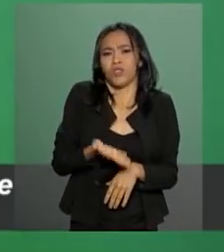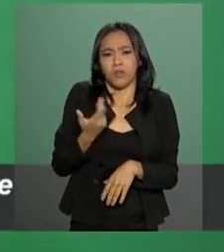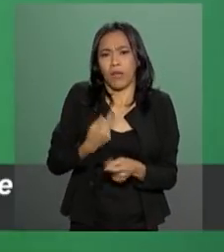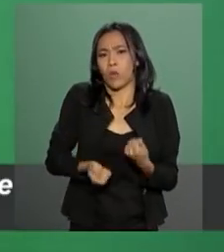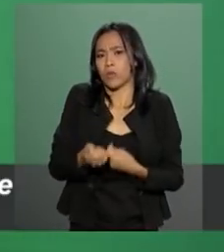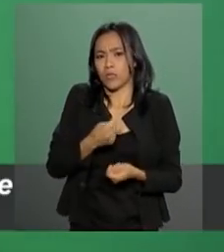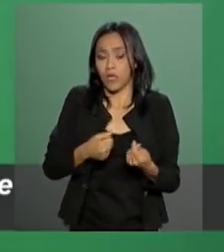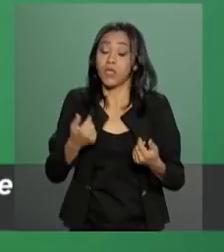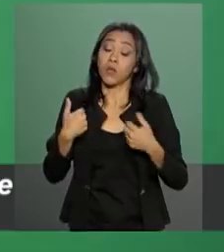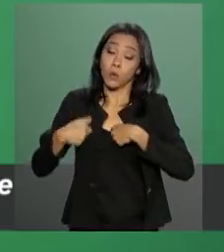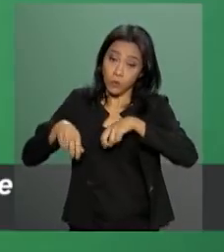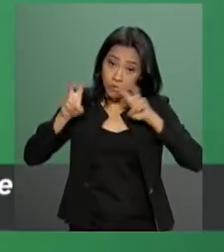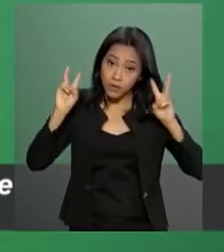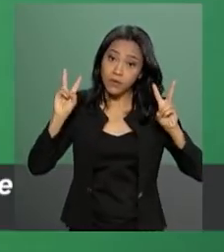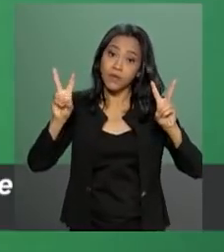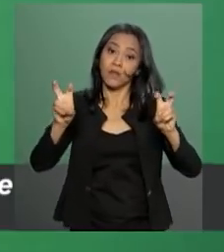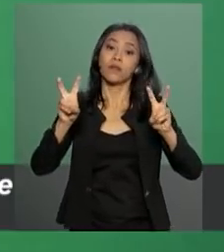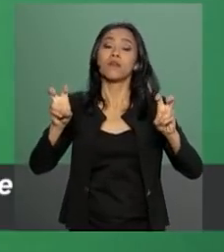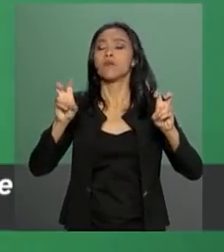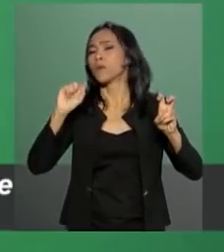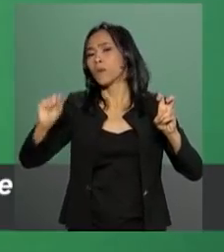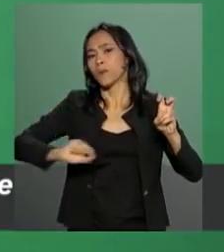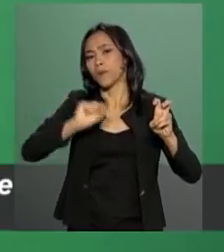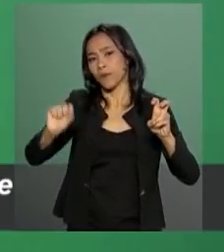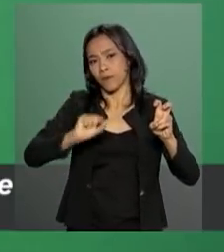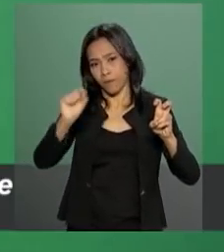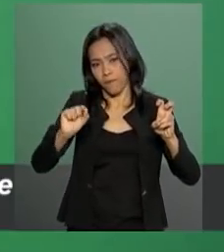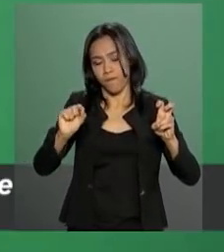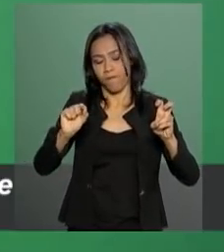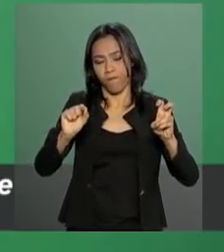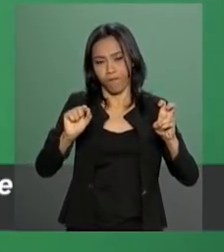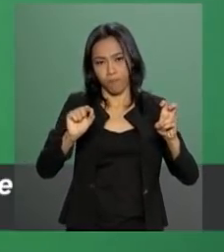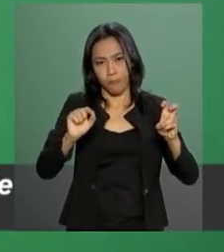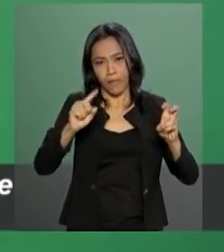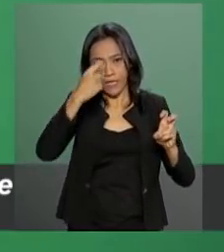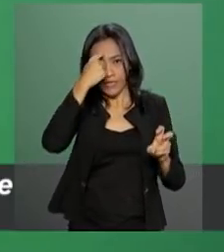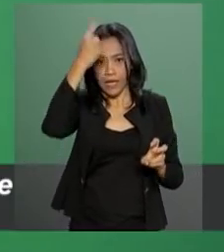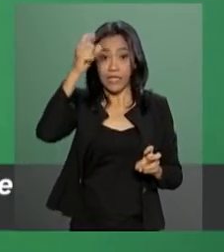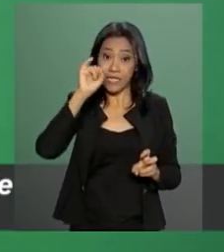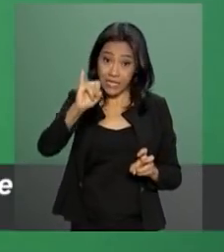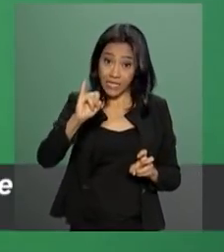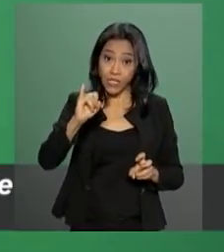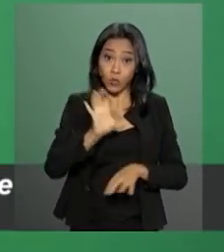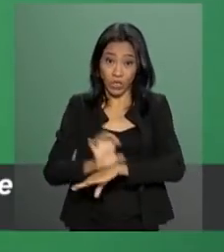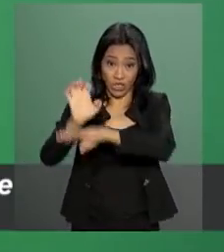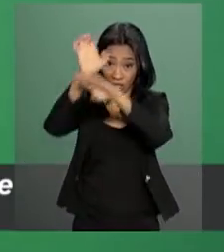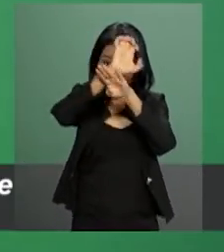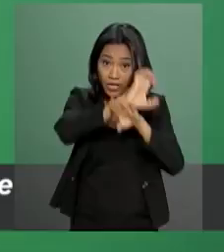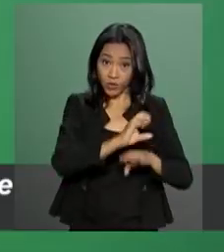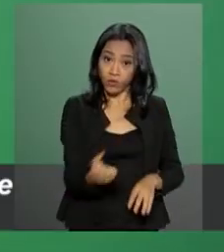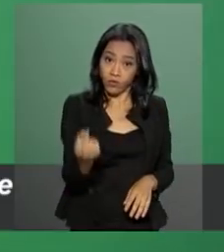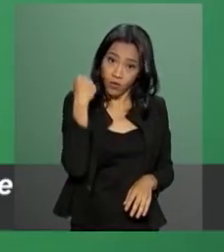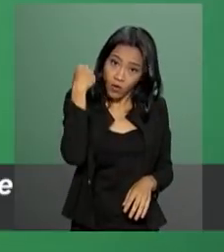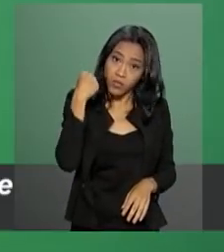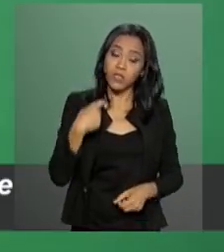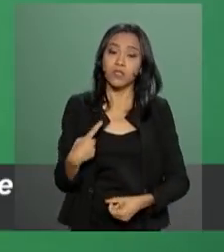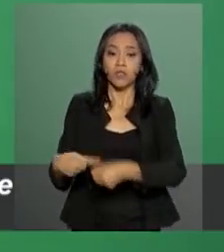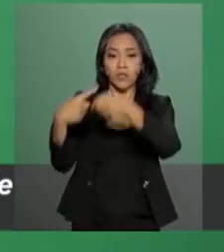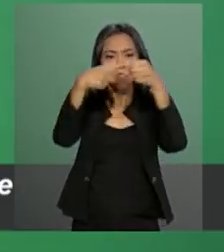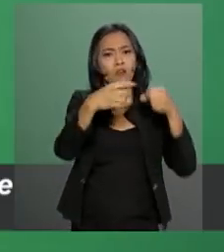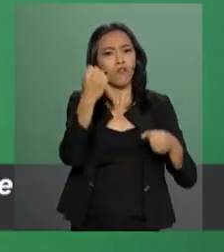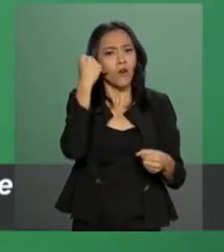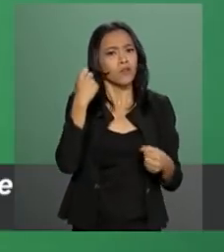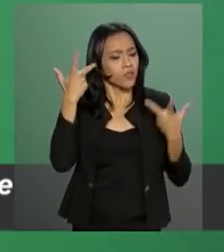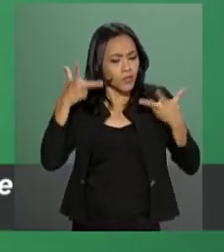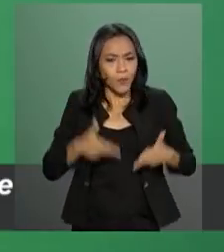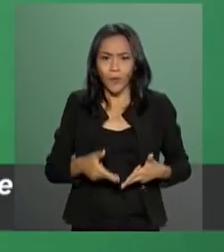em pauta a idéia de que há uma convicção a ideia de que se os estados forem fortes e os municípios forem fortes